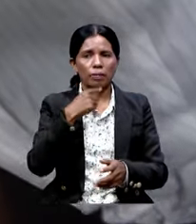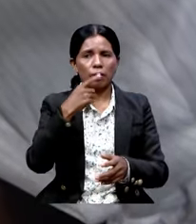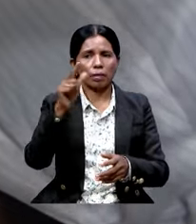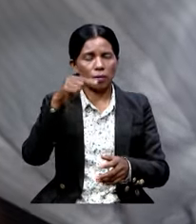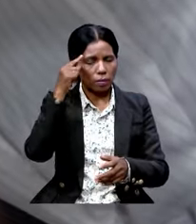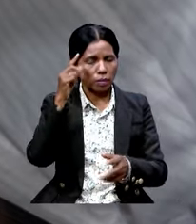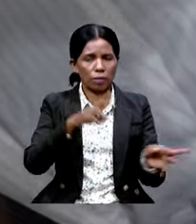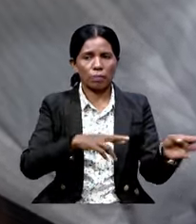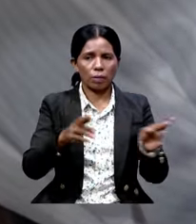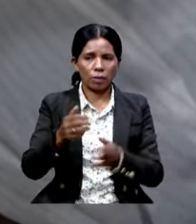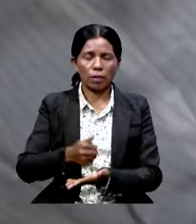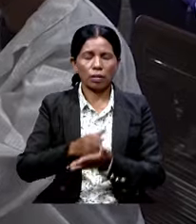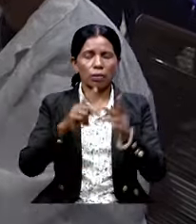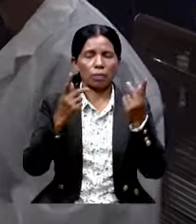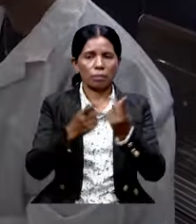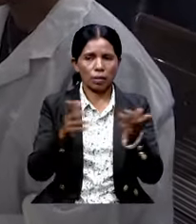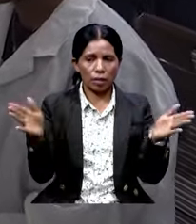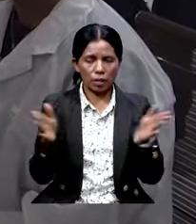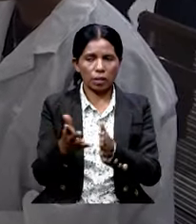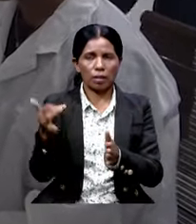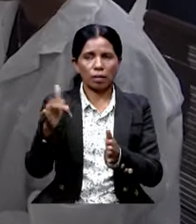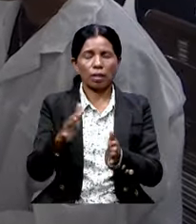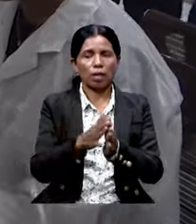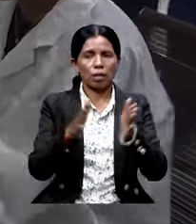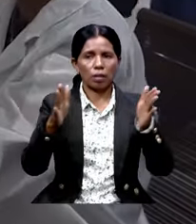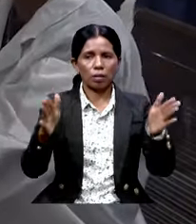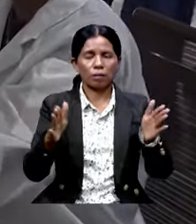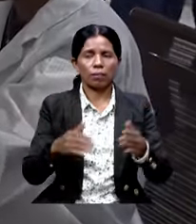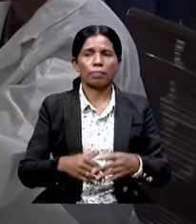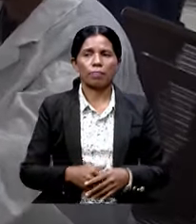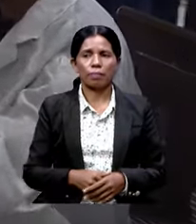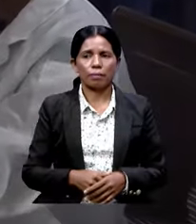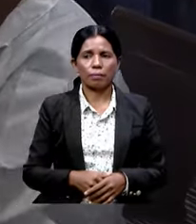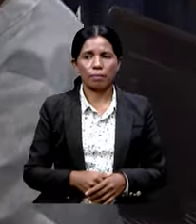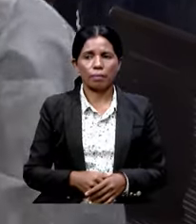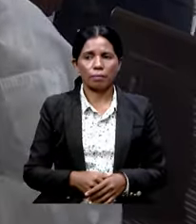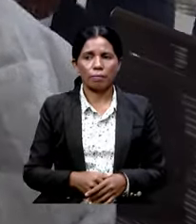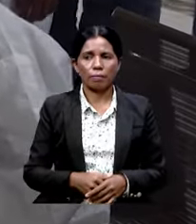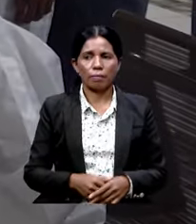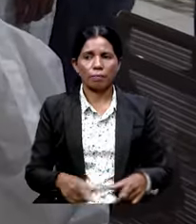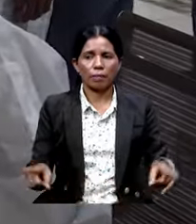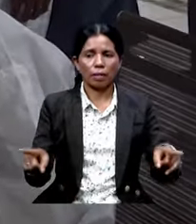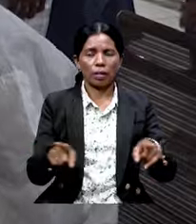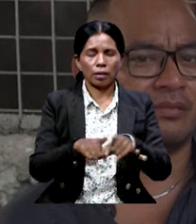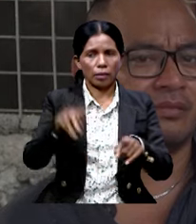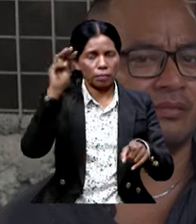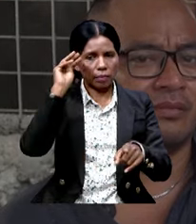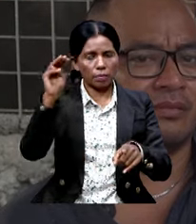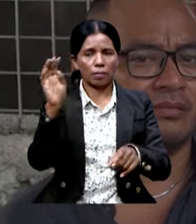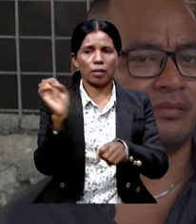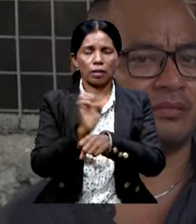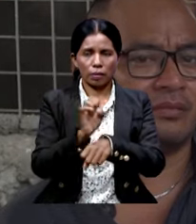pronto apoia a empresa Kixira, no ne belehabot liutan produção. Ane sa ministro coordenador do assunto